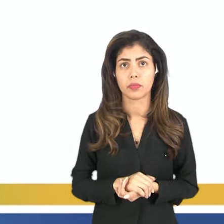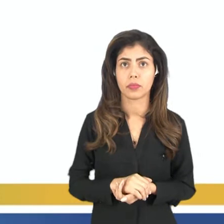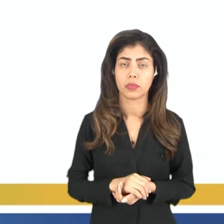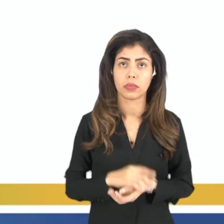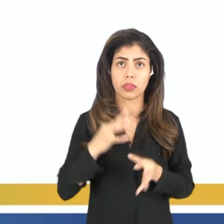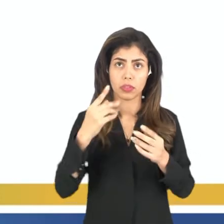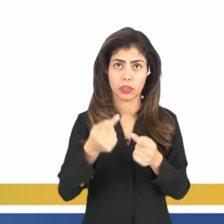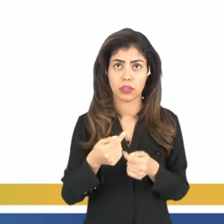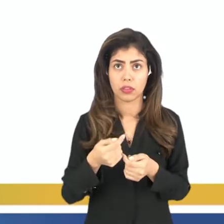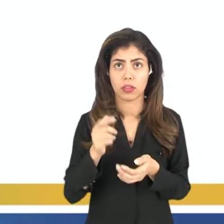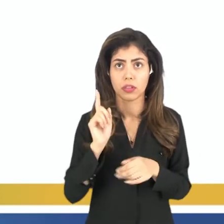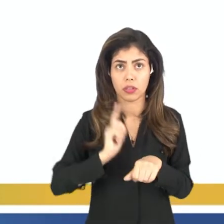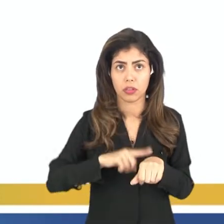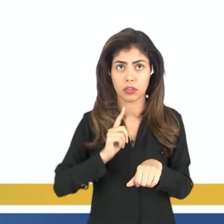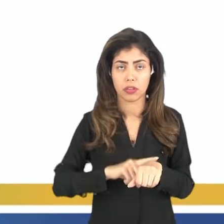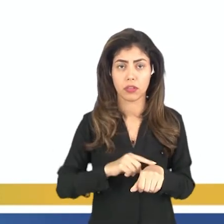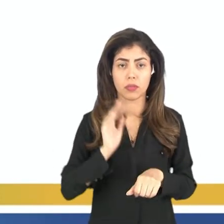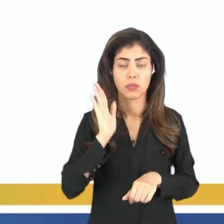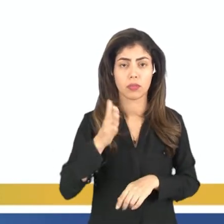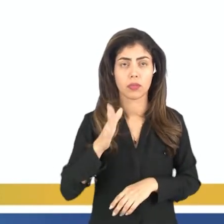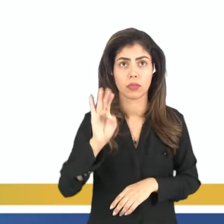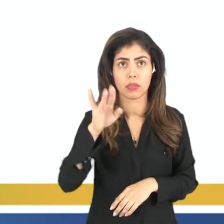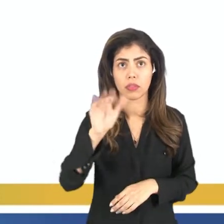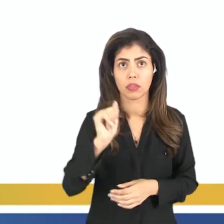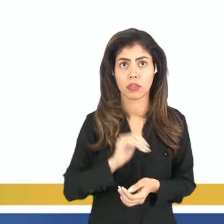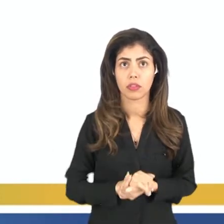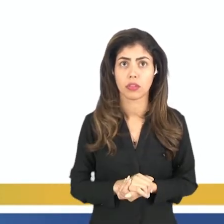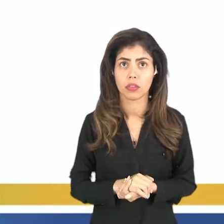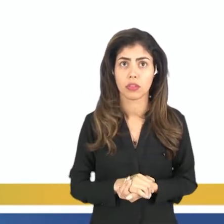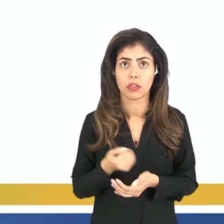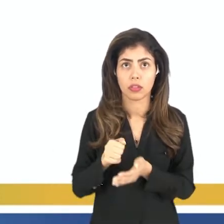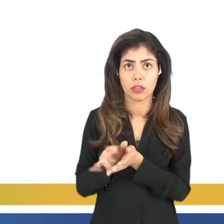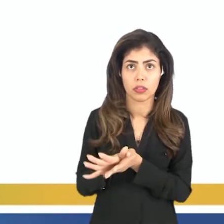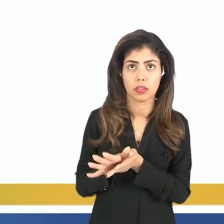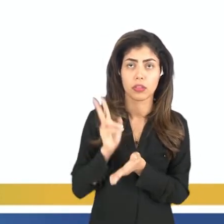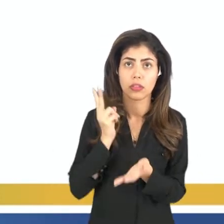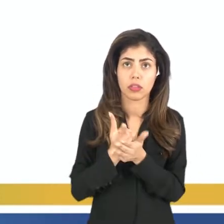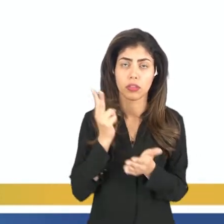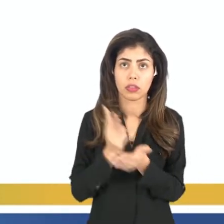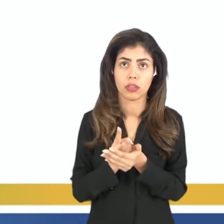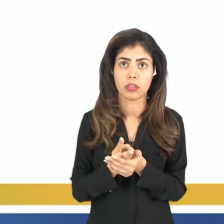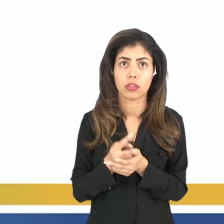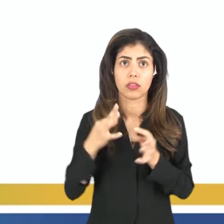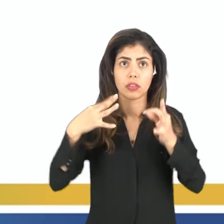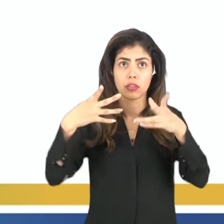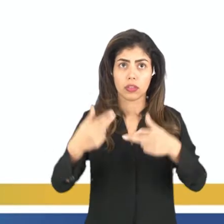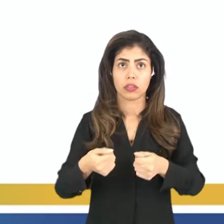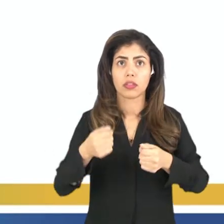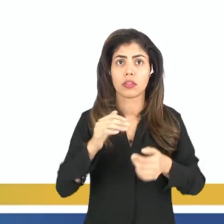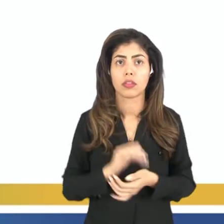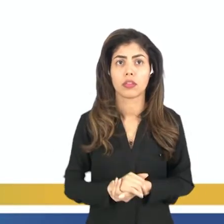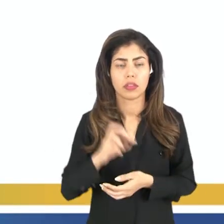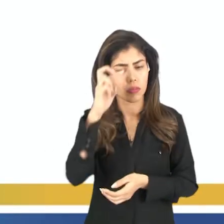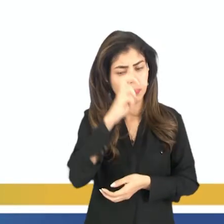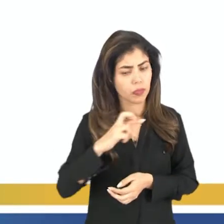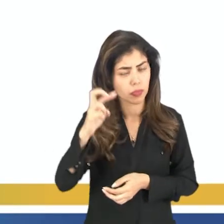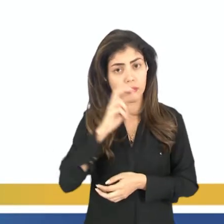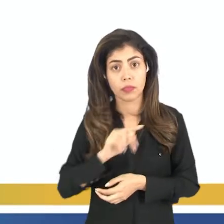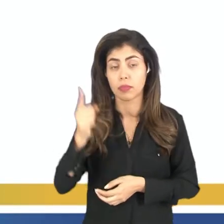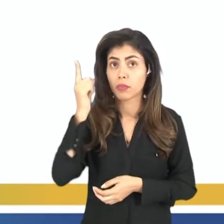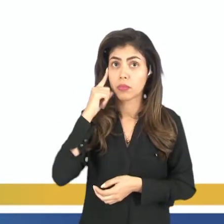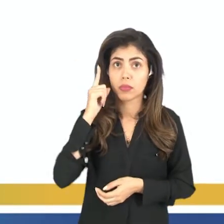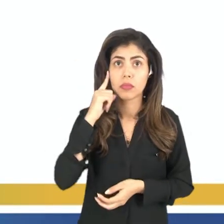dominado hace ya bastante tiempo, la caja boba, ha excluido desde siempre todo planteamiento de análisis